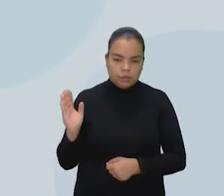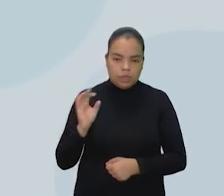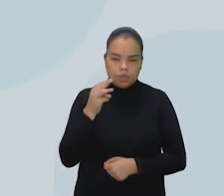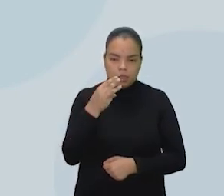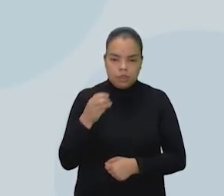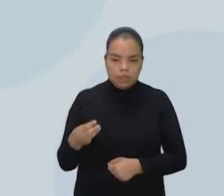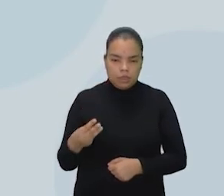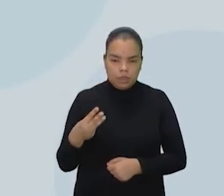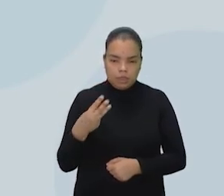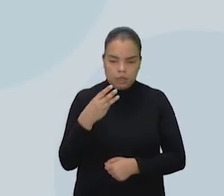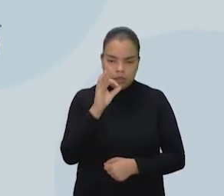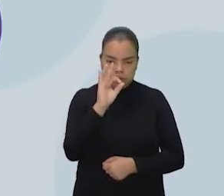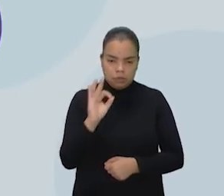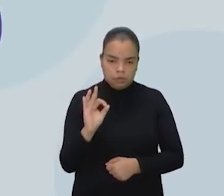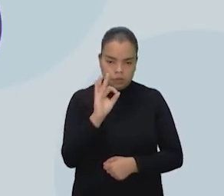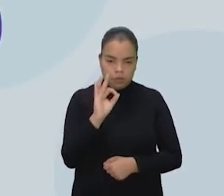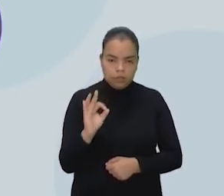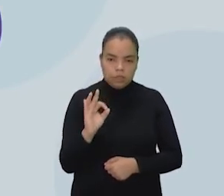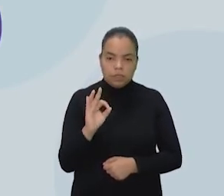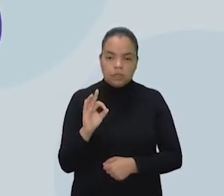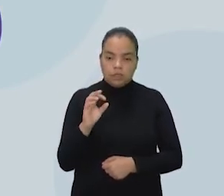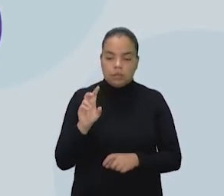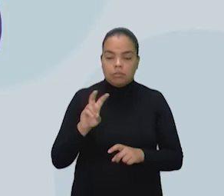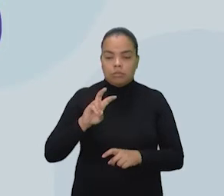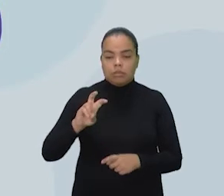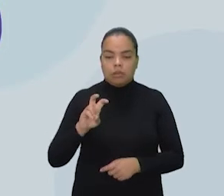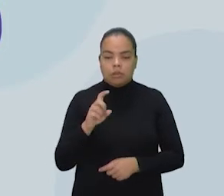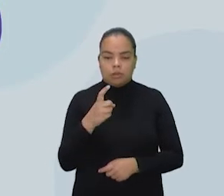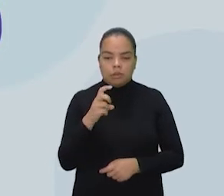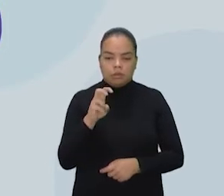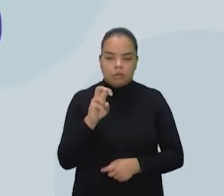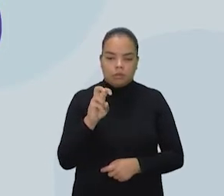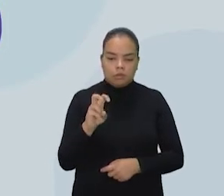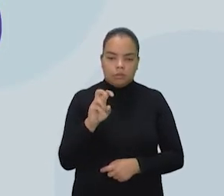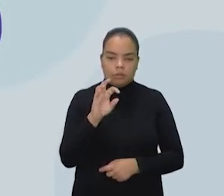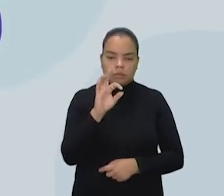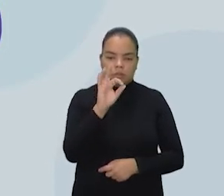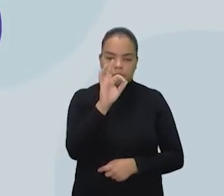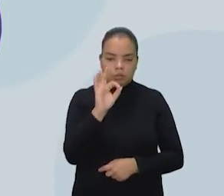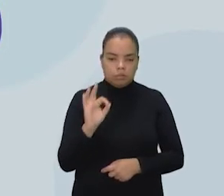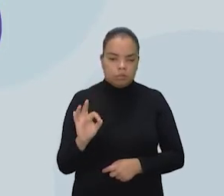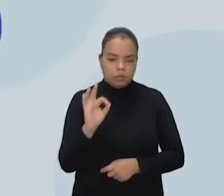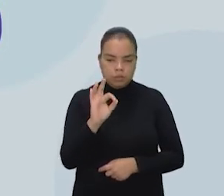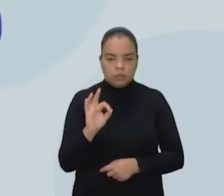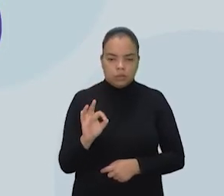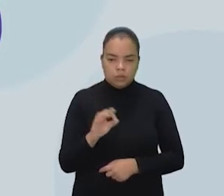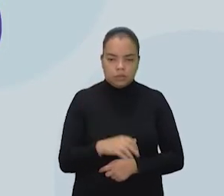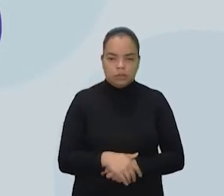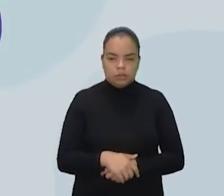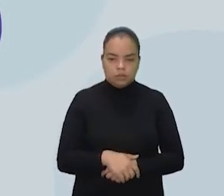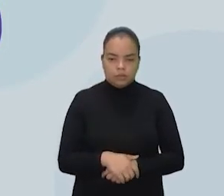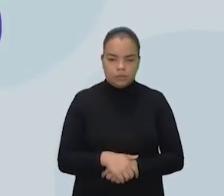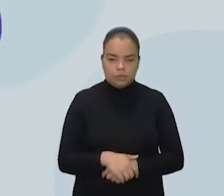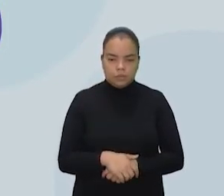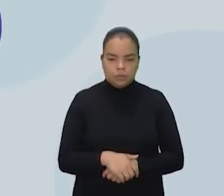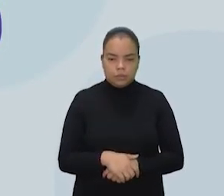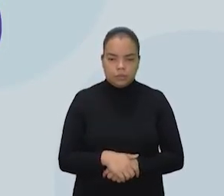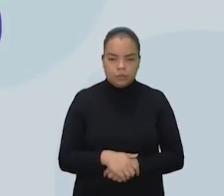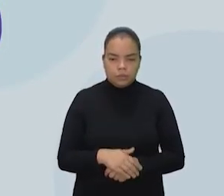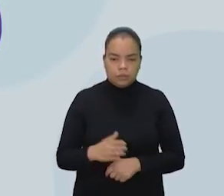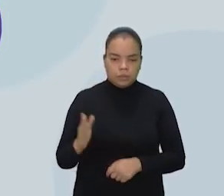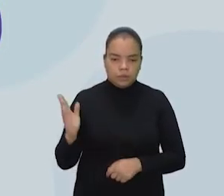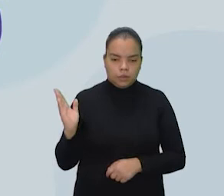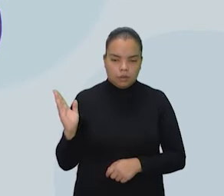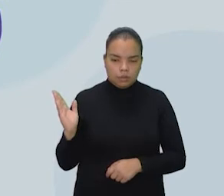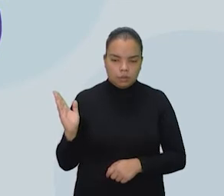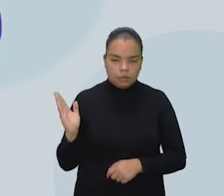3% vezes 5, que dá 15%. Então, você vai ter o seu 100% mais esse aumento. Isso é o quanto você